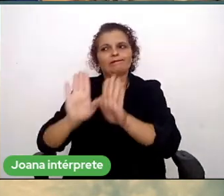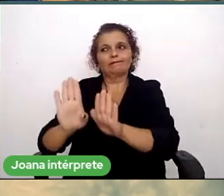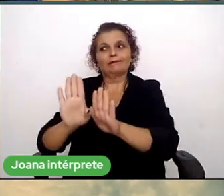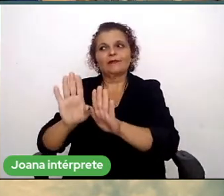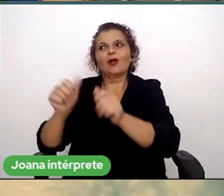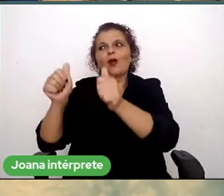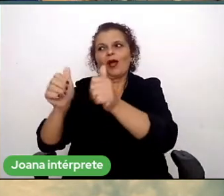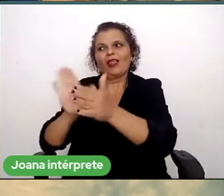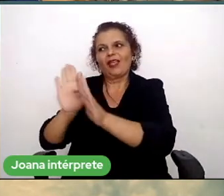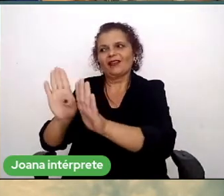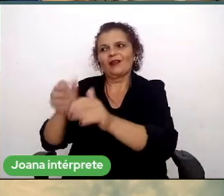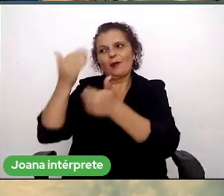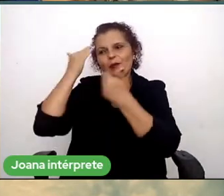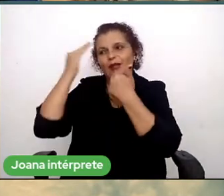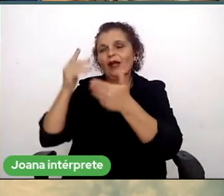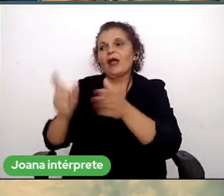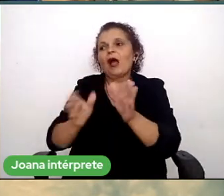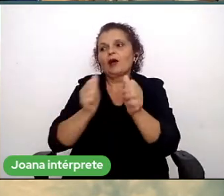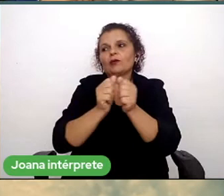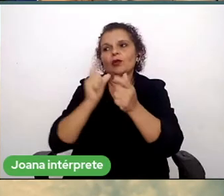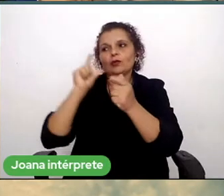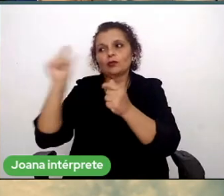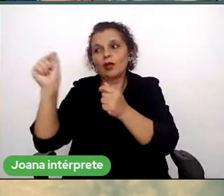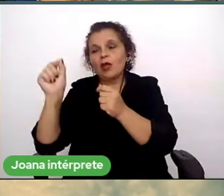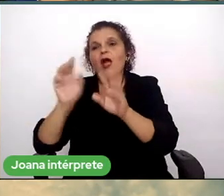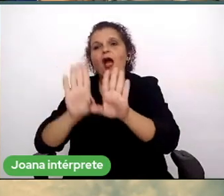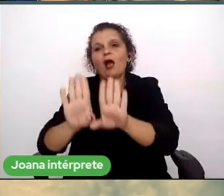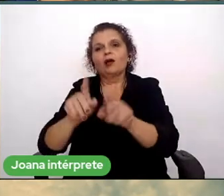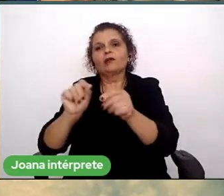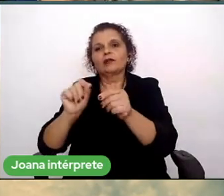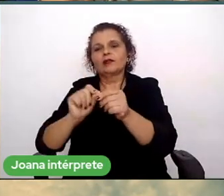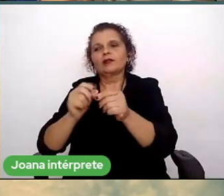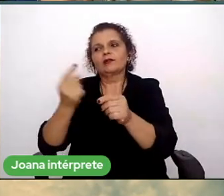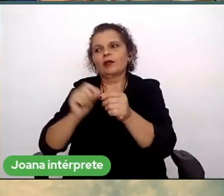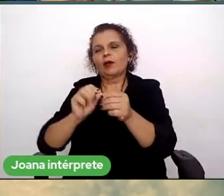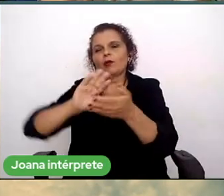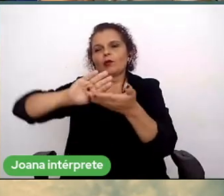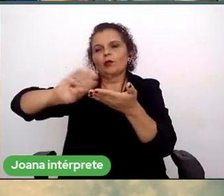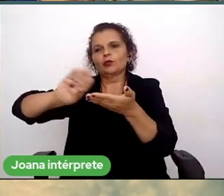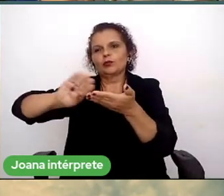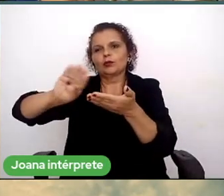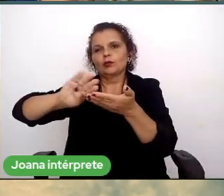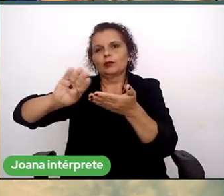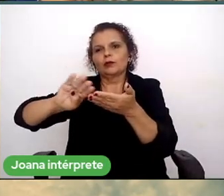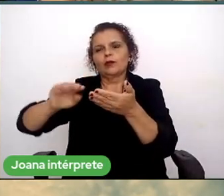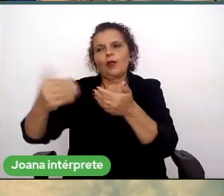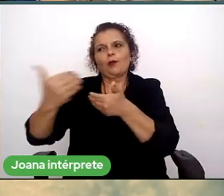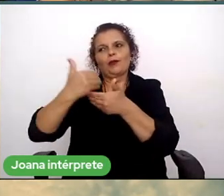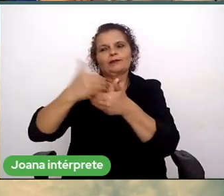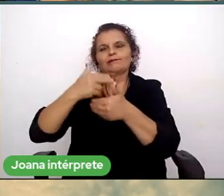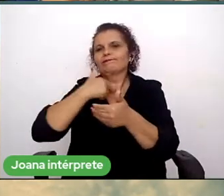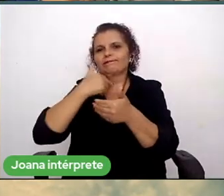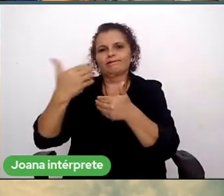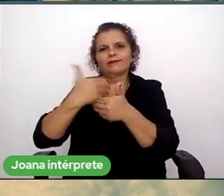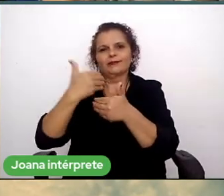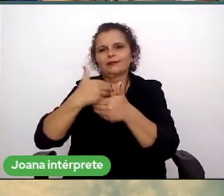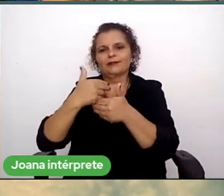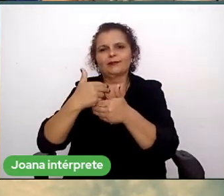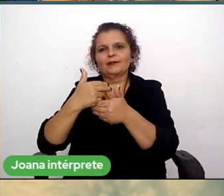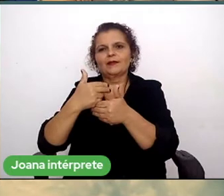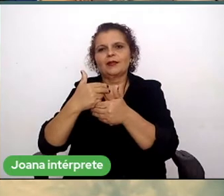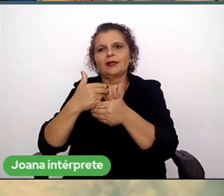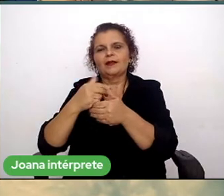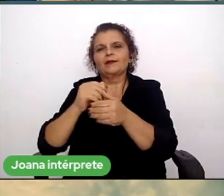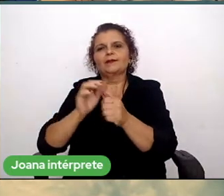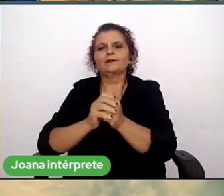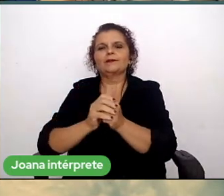Beleza agora mais vi o Tiago estão saindo desse engajamento a gente precisa tirar o acesso da marido Thiago dos sistemas